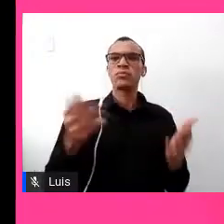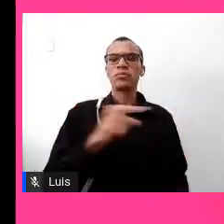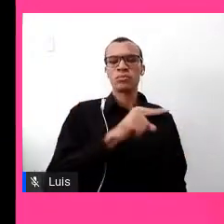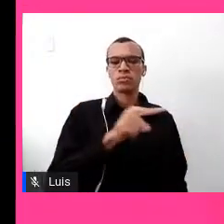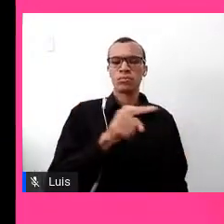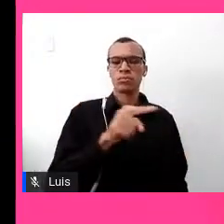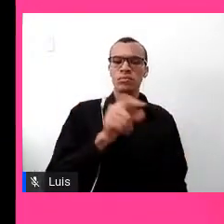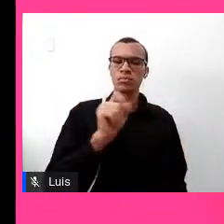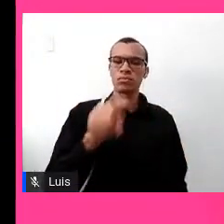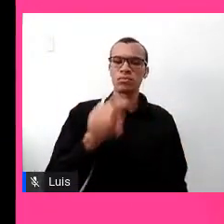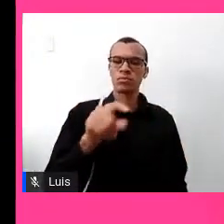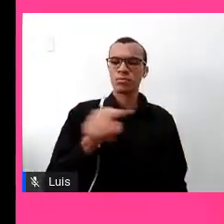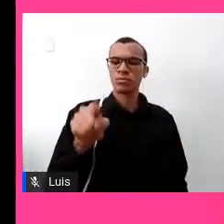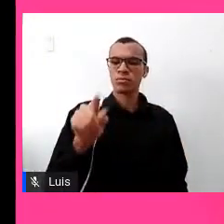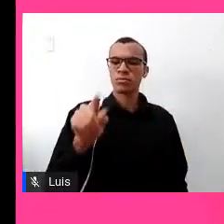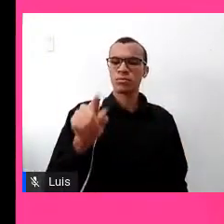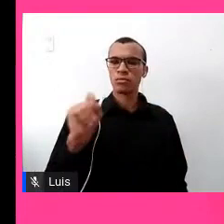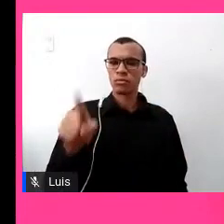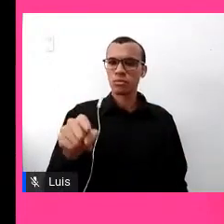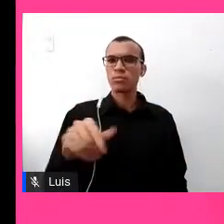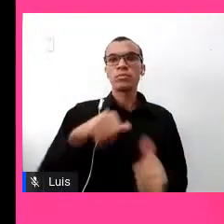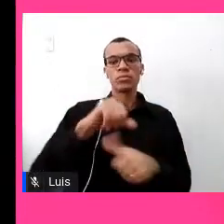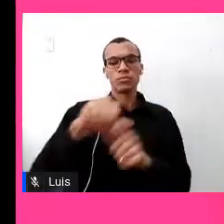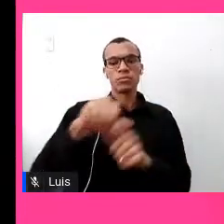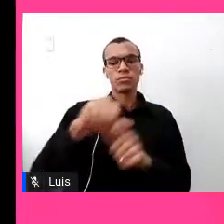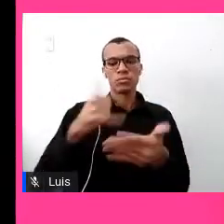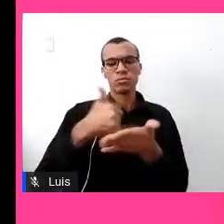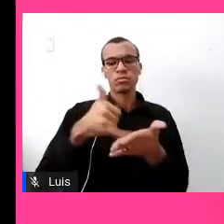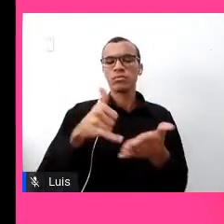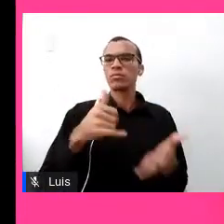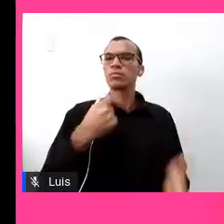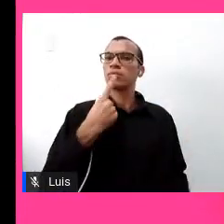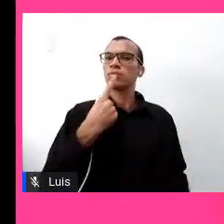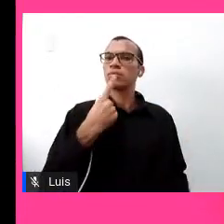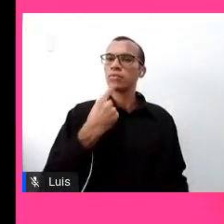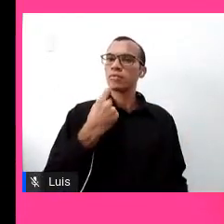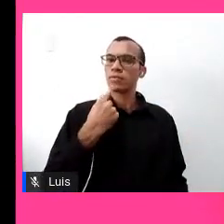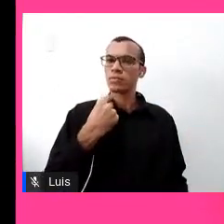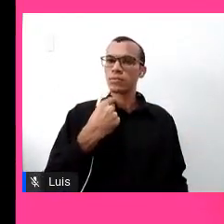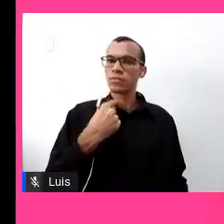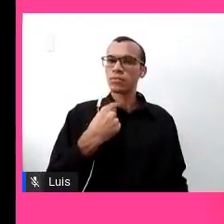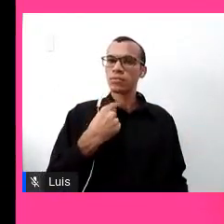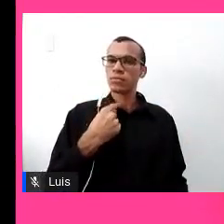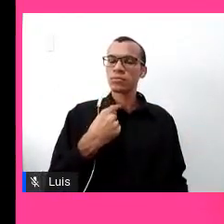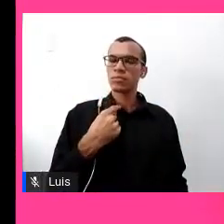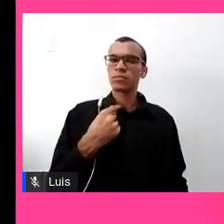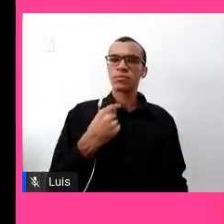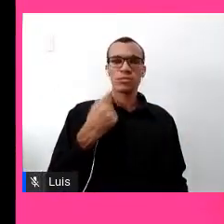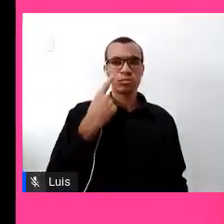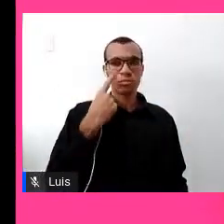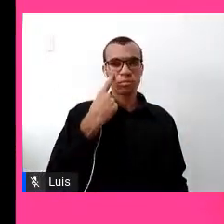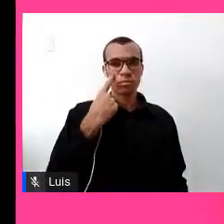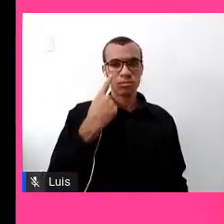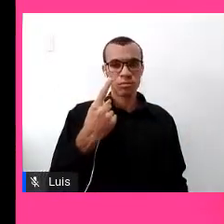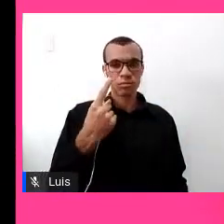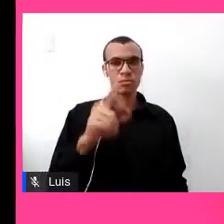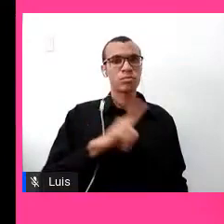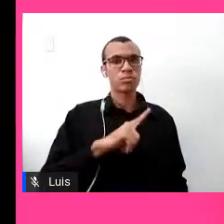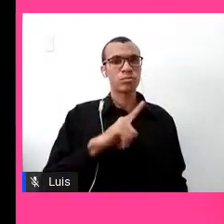Estou usando vermelho. Detalhe, existe uma diferença nessas